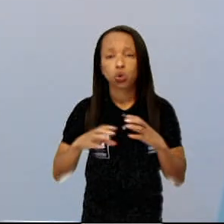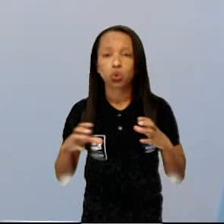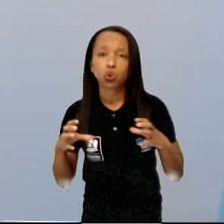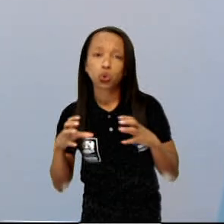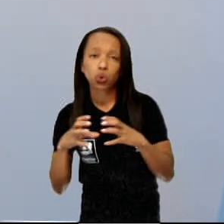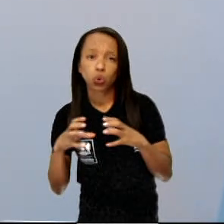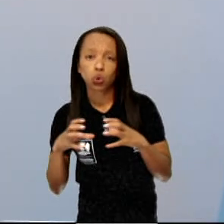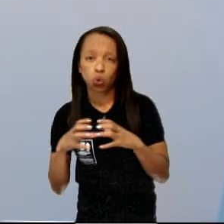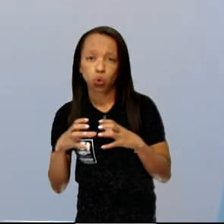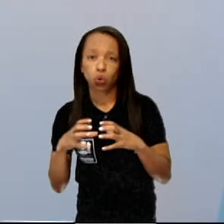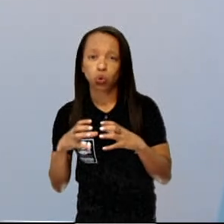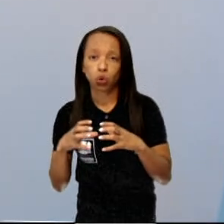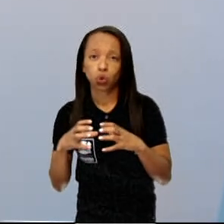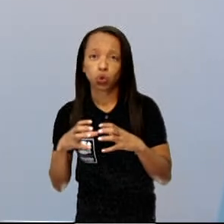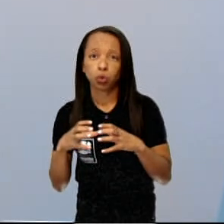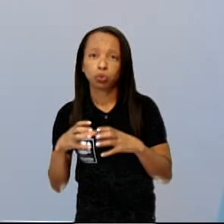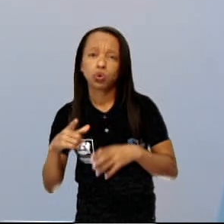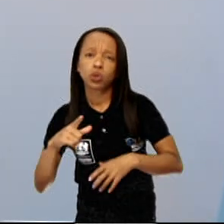diferentes